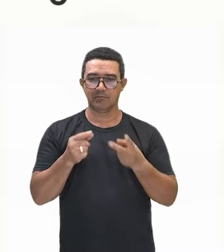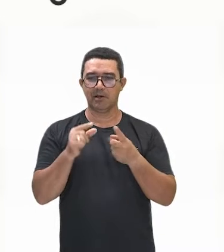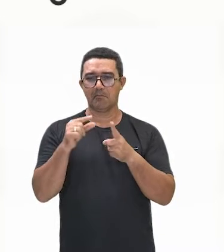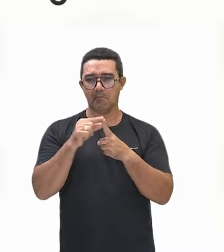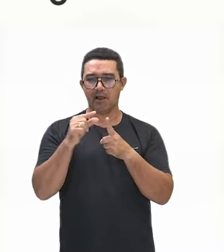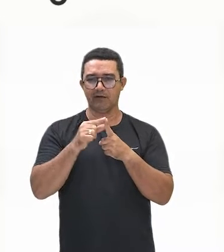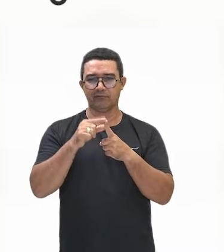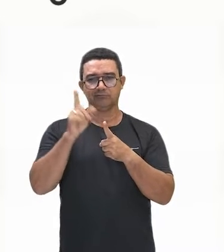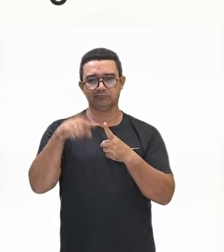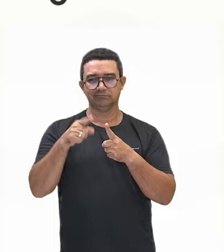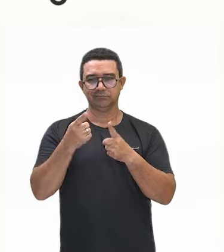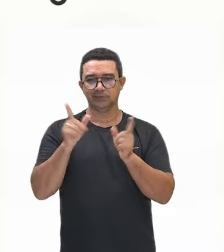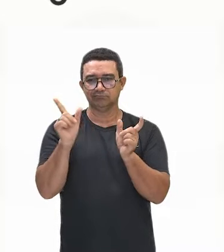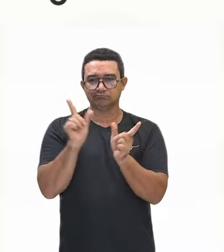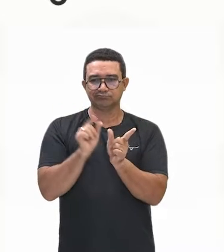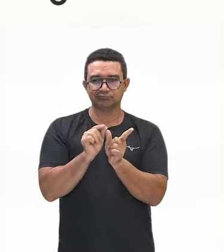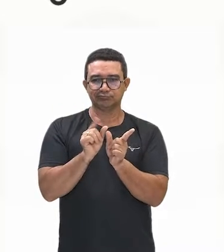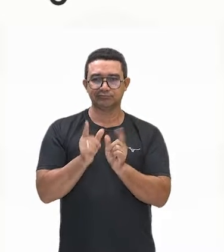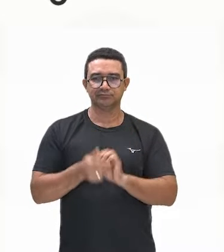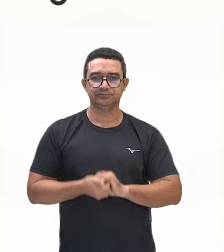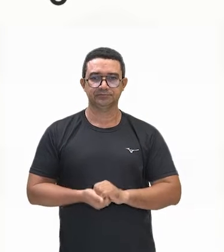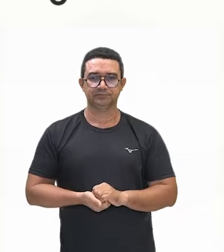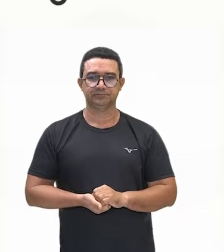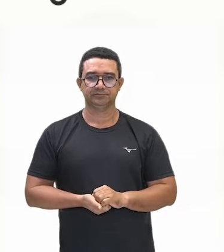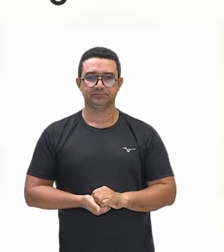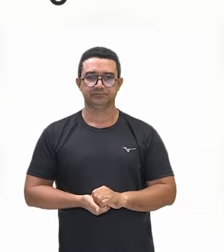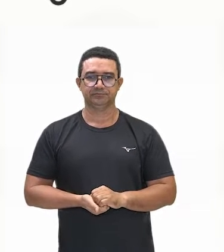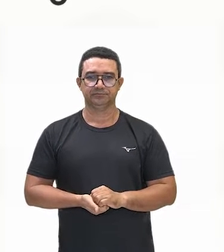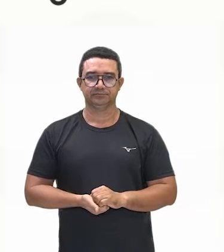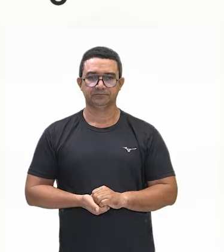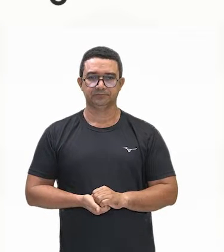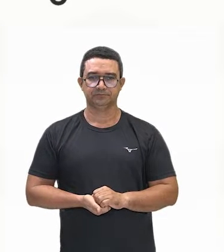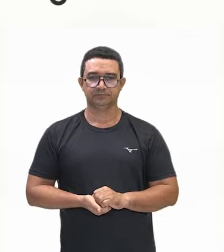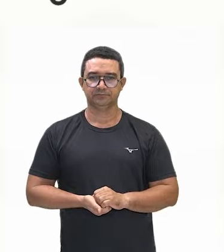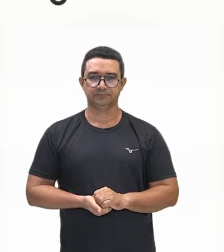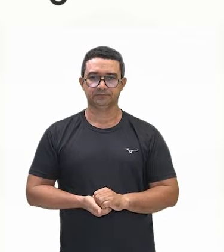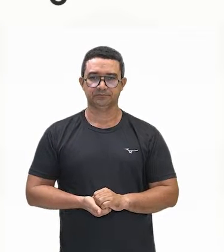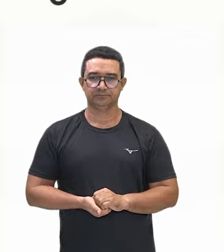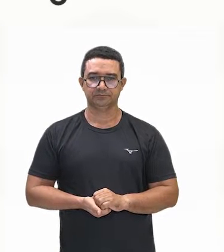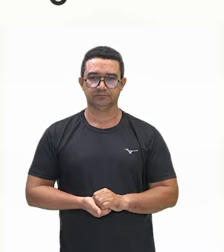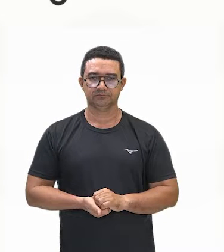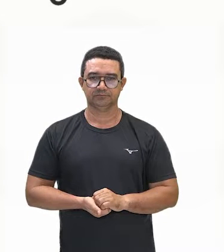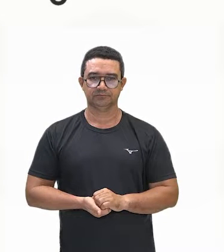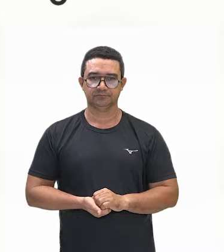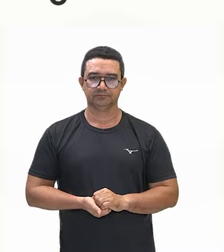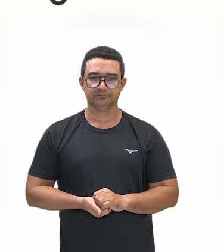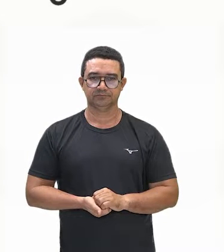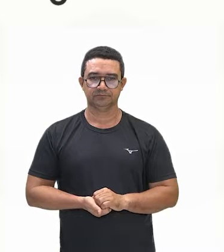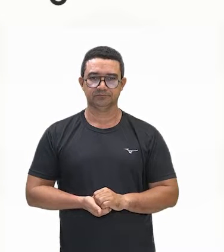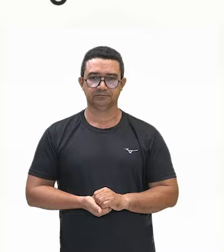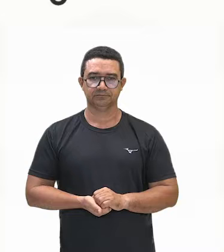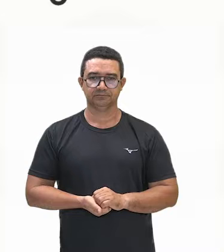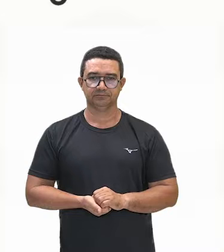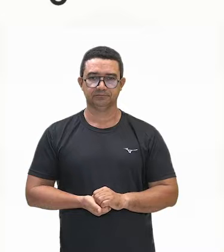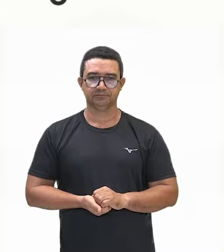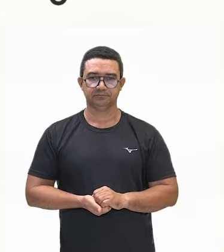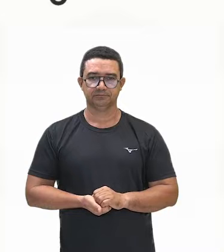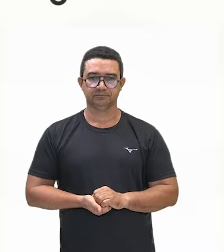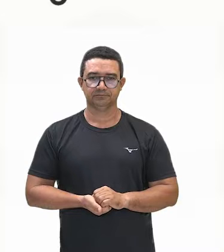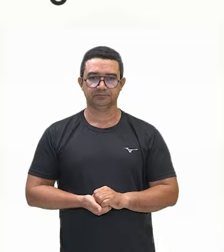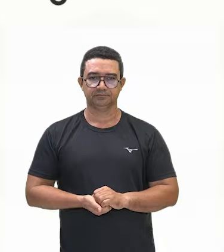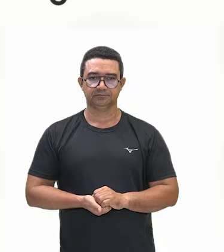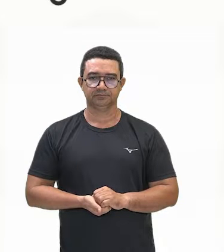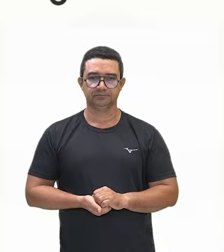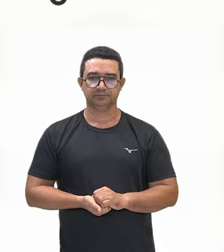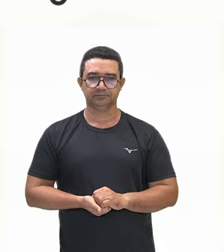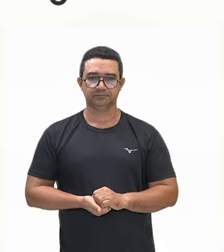Aí nós temos, as one of the 3 countries that best acted in combating pandemic. Então, isso